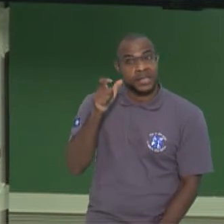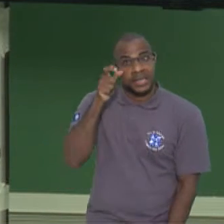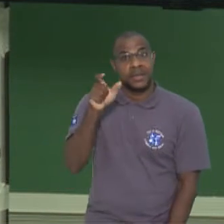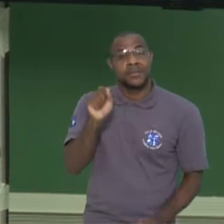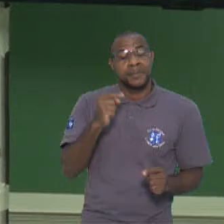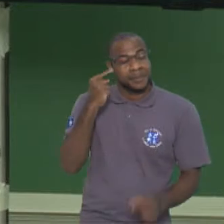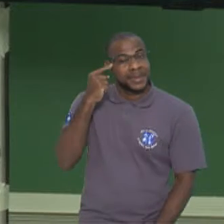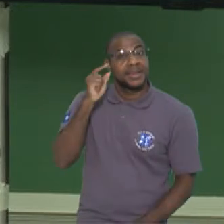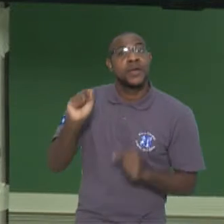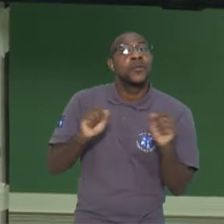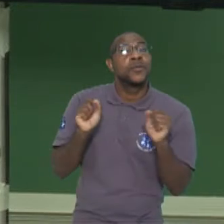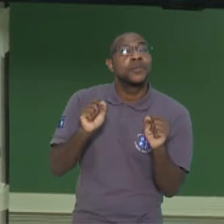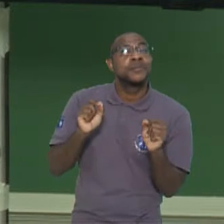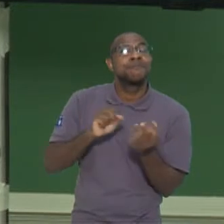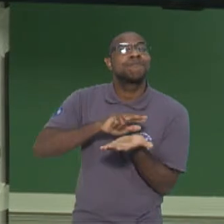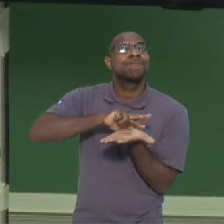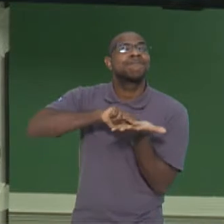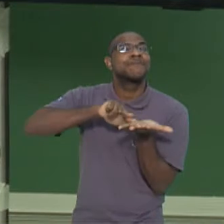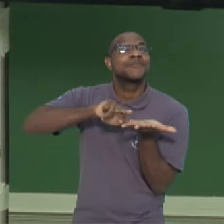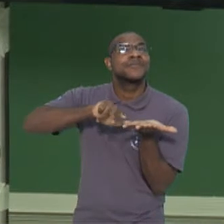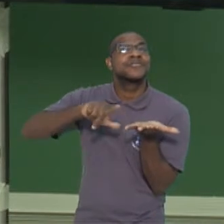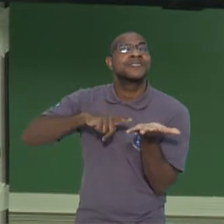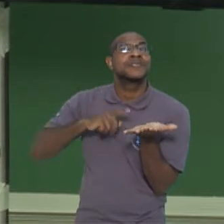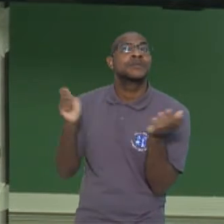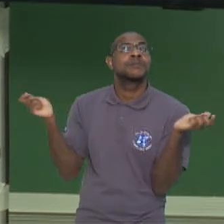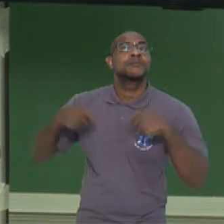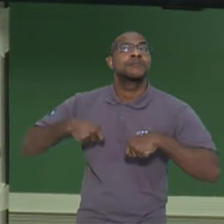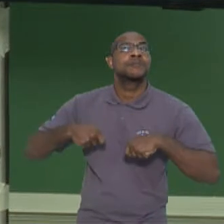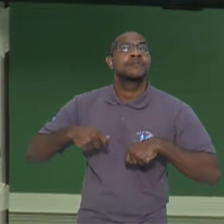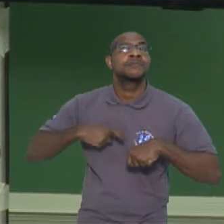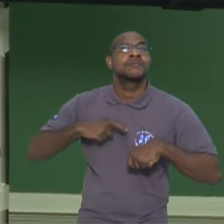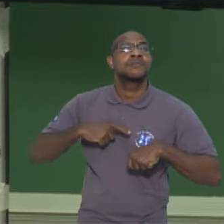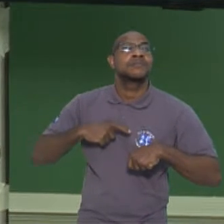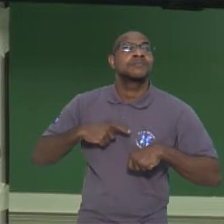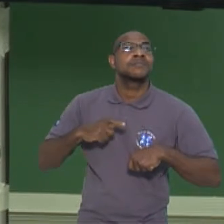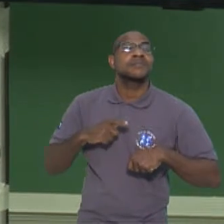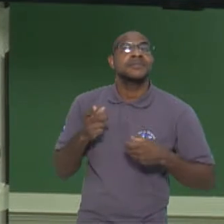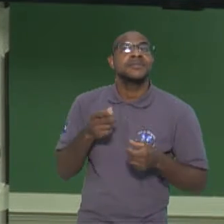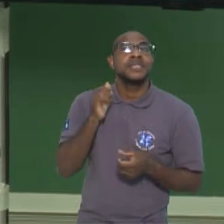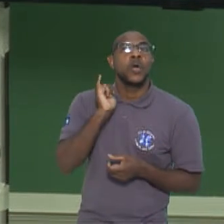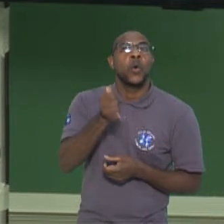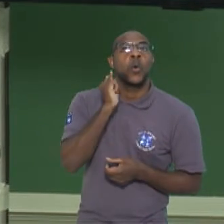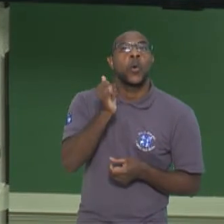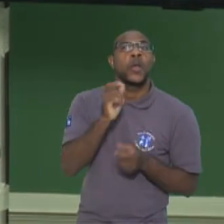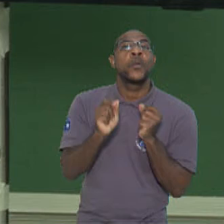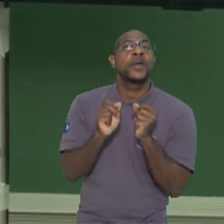pensar a variação de possibilidades que tem de se contar uma história.